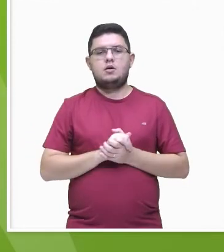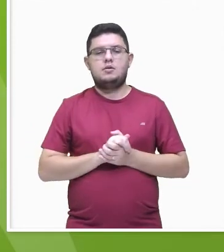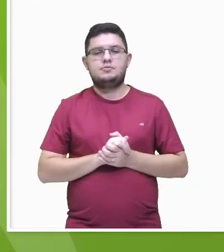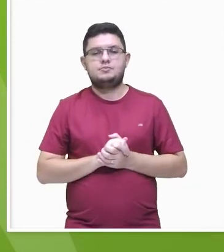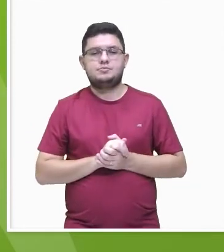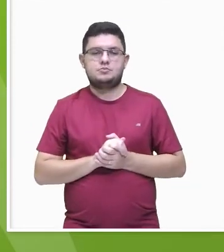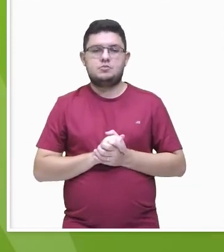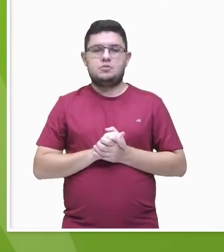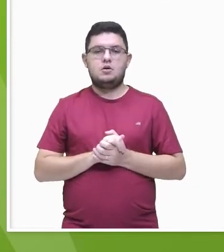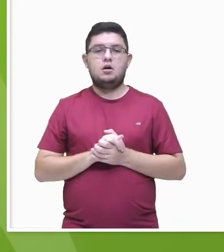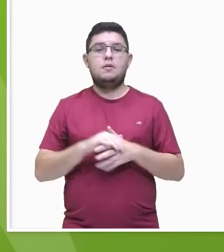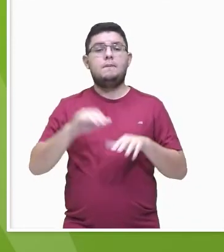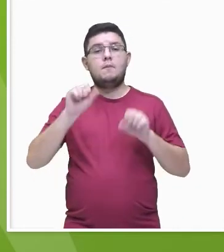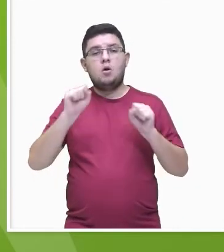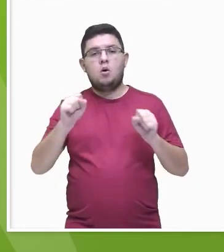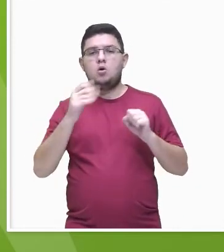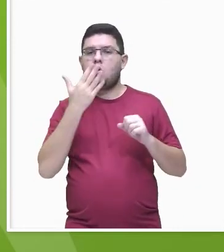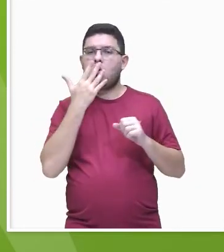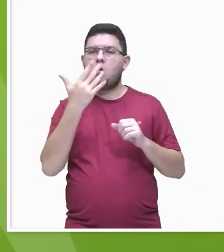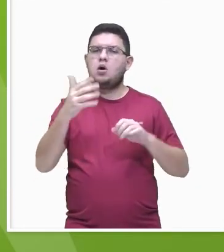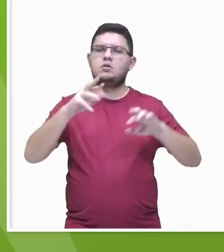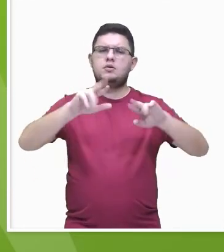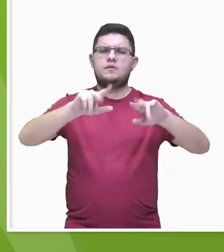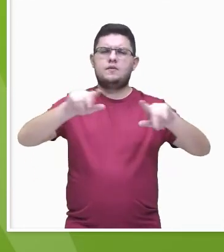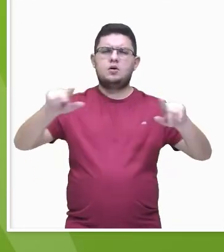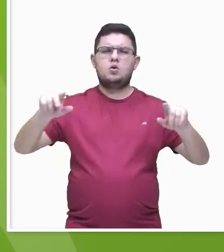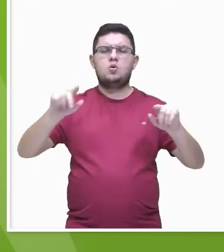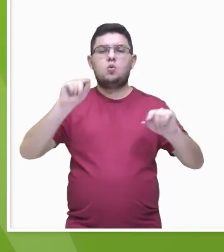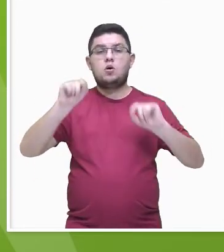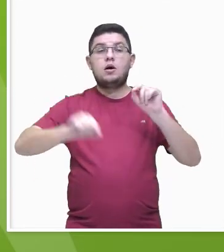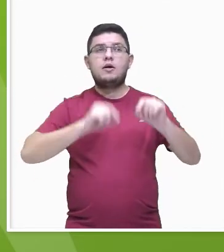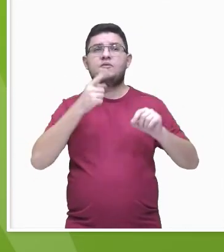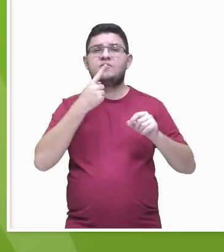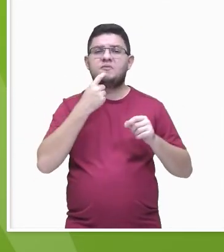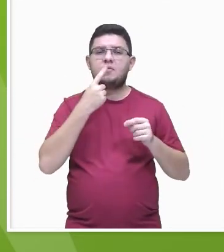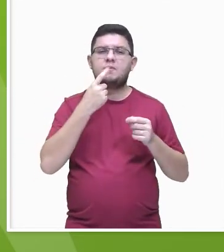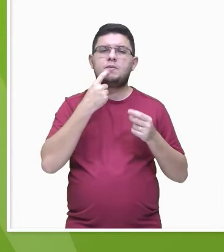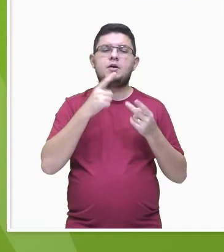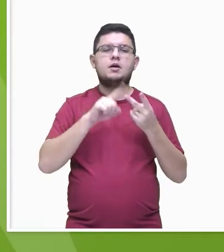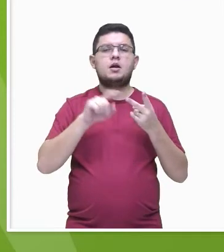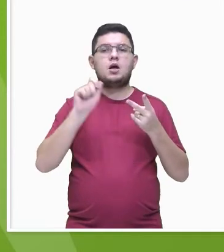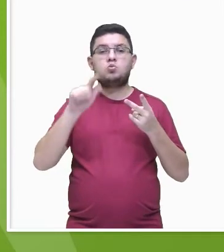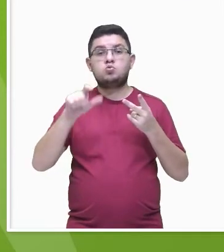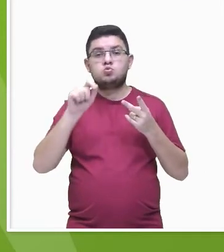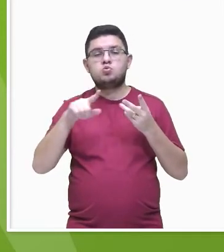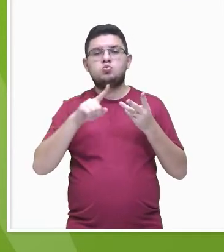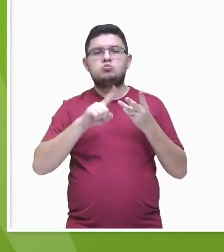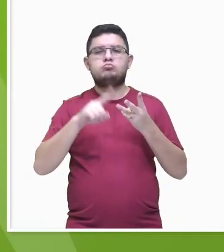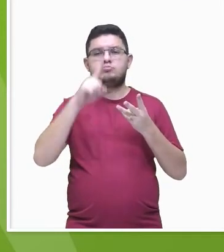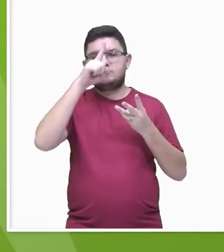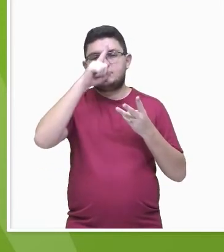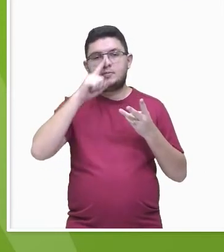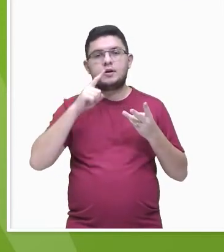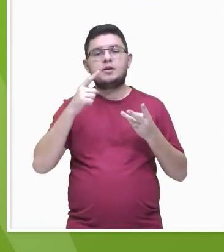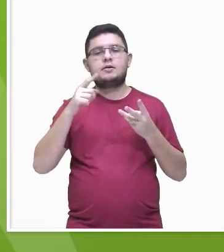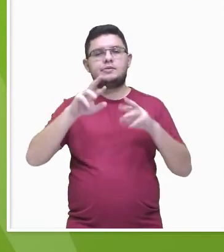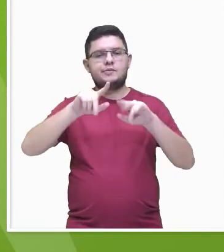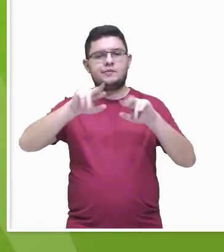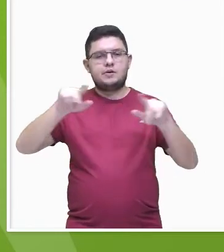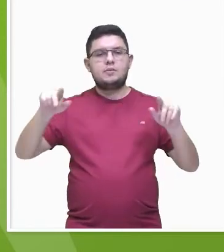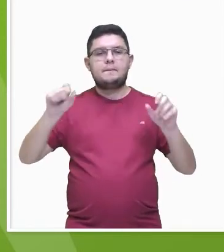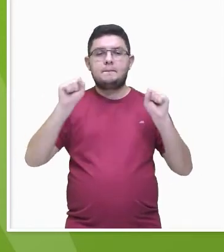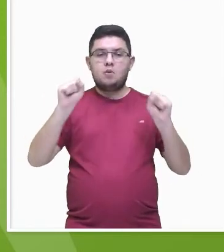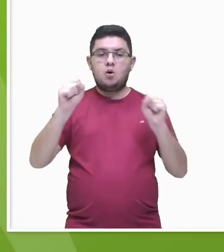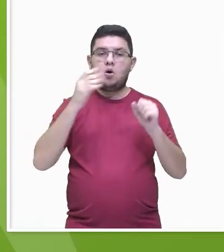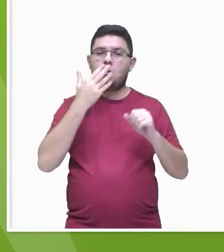elas podem ter coloridos diferentes, né? Vermelhos, ou azuis, amarelos, etc. Então essas aí são as estrelas do